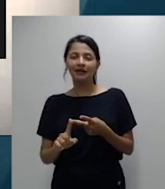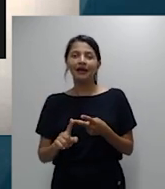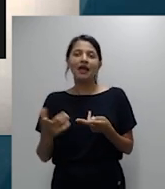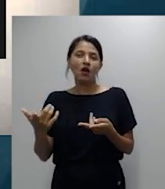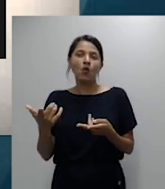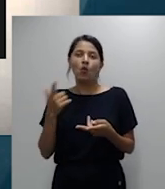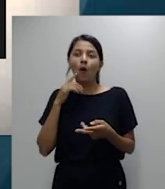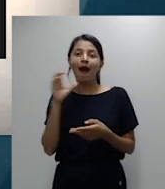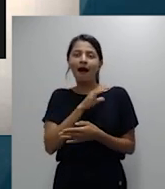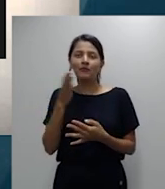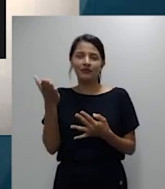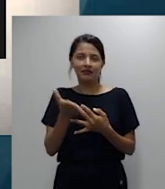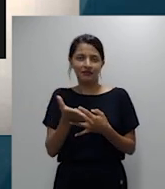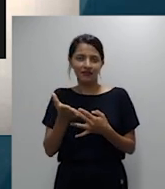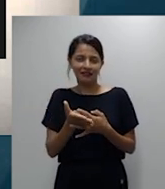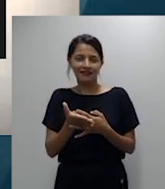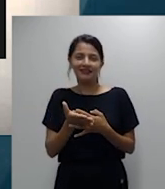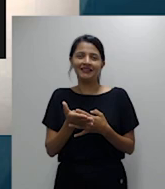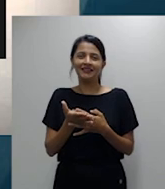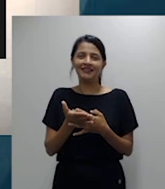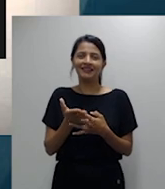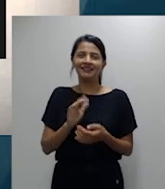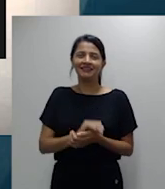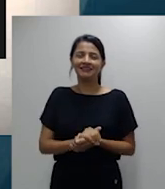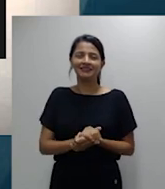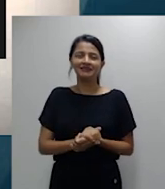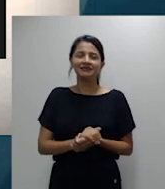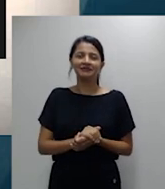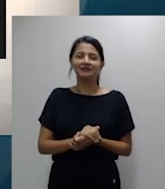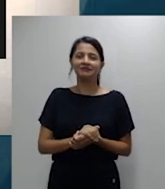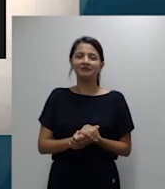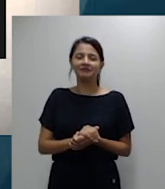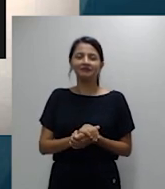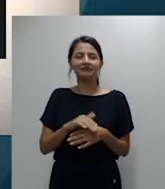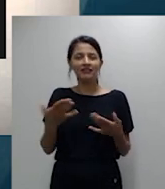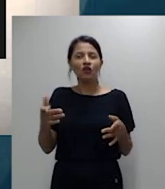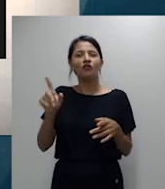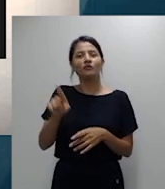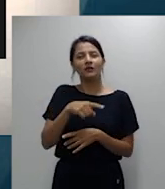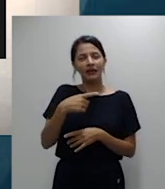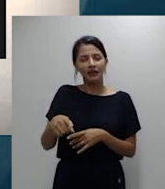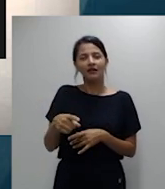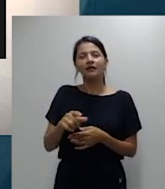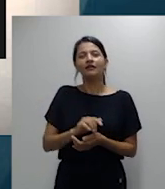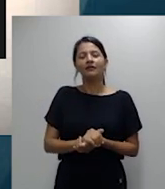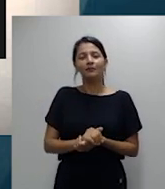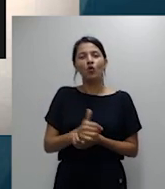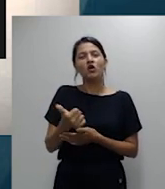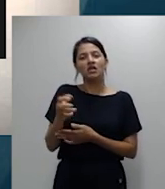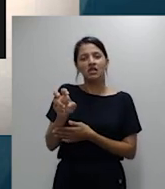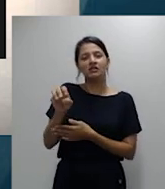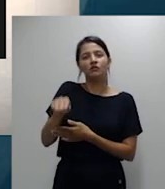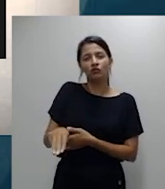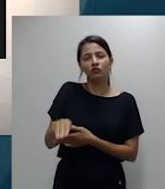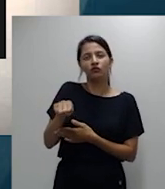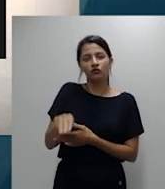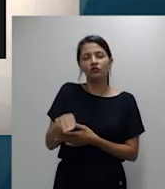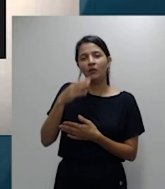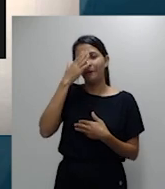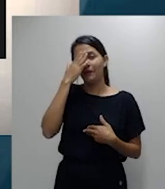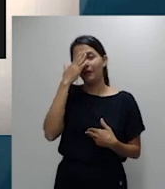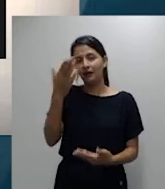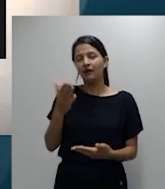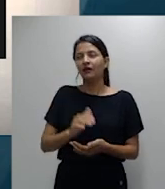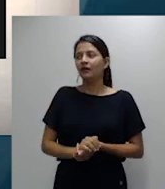breve intervalo para atender as minhas direção oposta regimental então suspensa a pressão por 15 minutos Obrigada